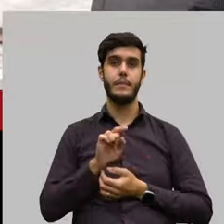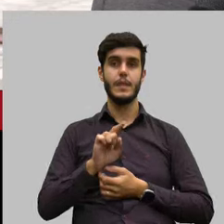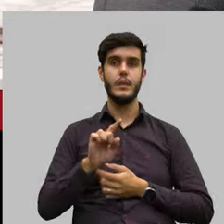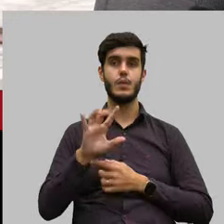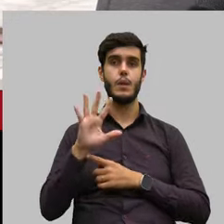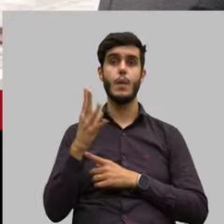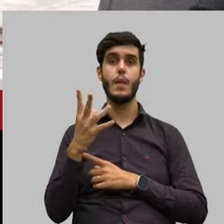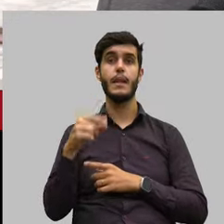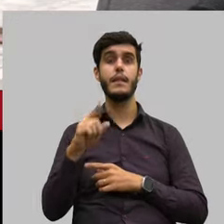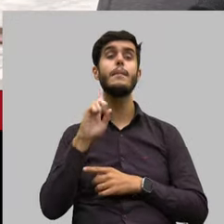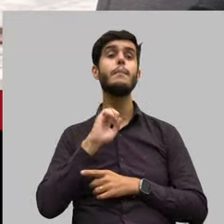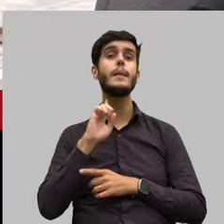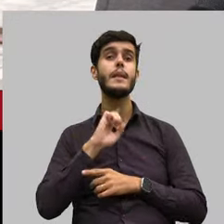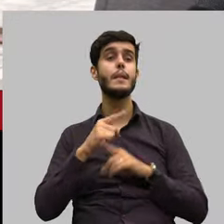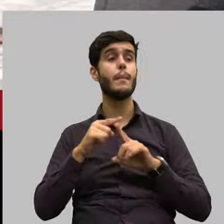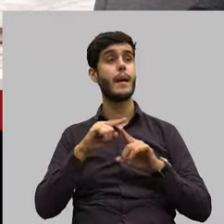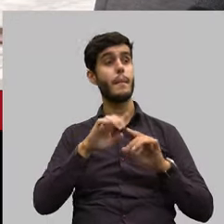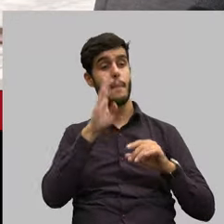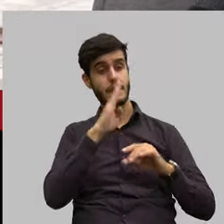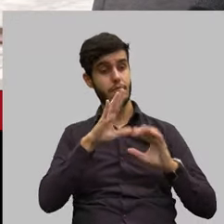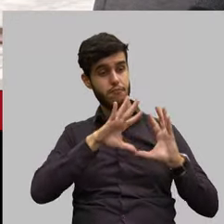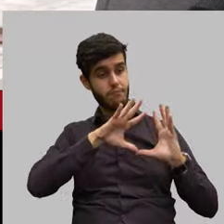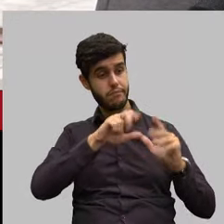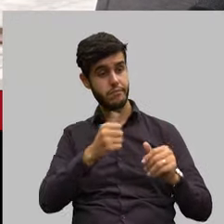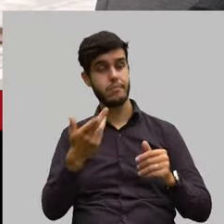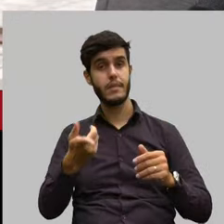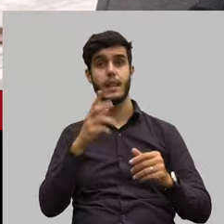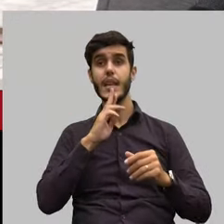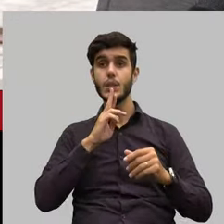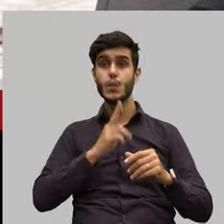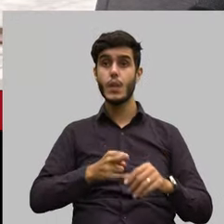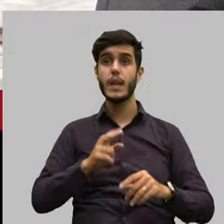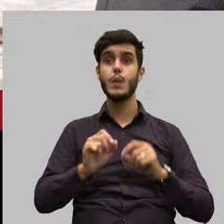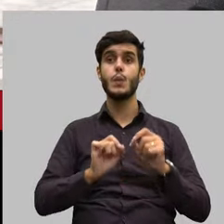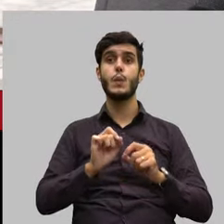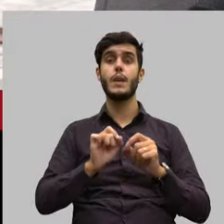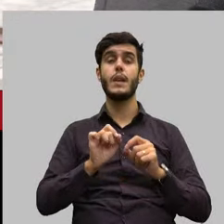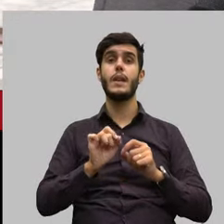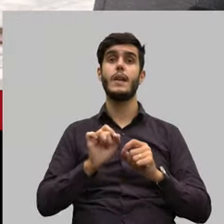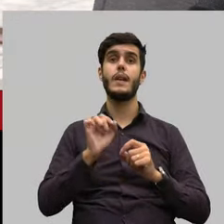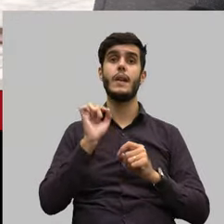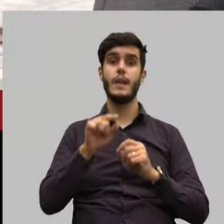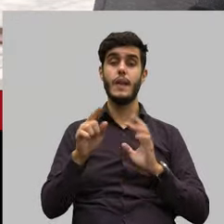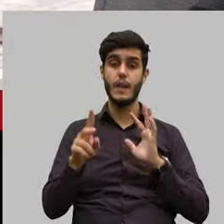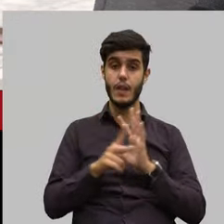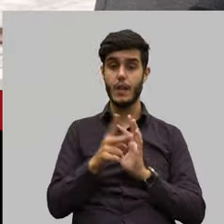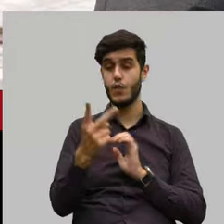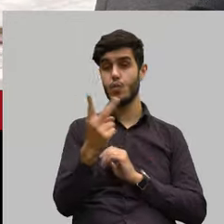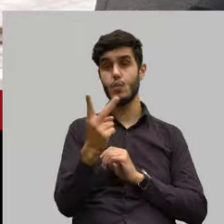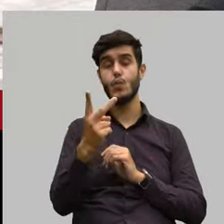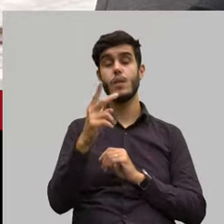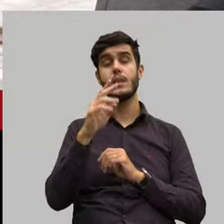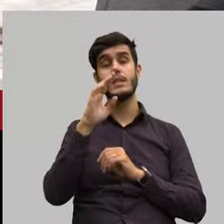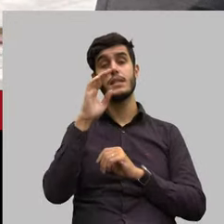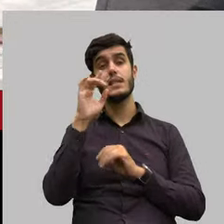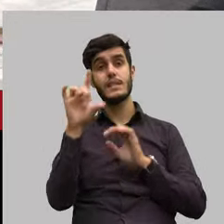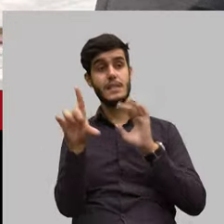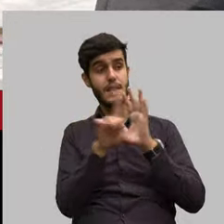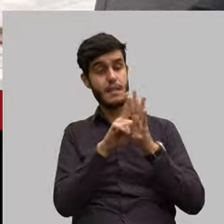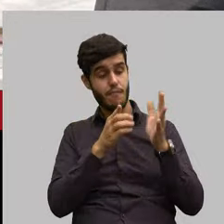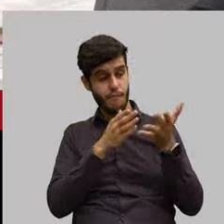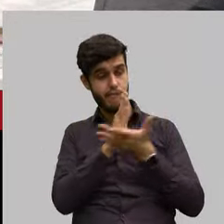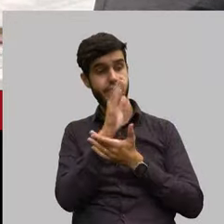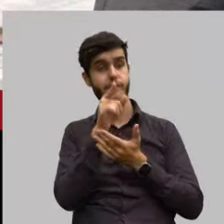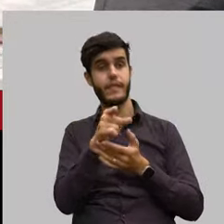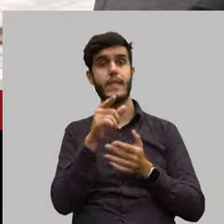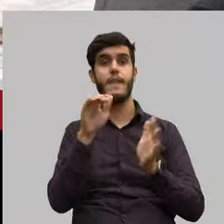Minas mas em todo o Brasil mas foi o resultado né da dessas duas leis que foram aprovadas no final do governo